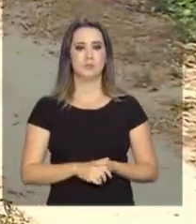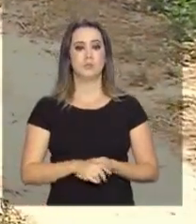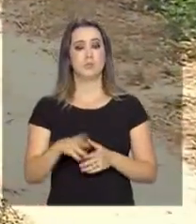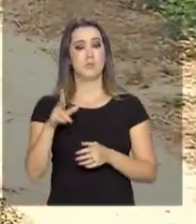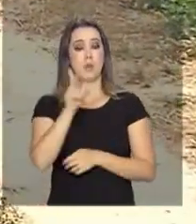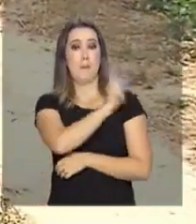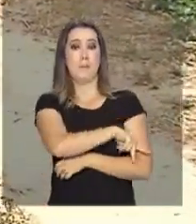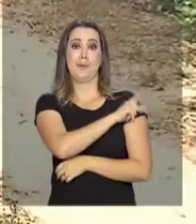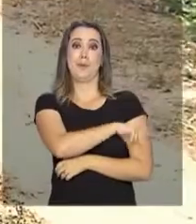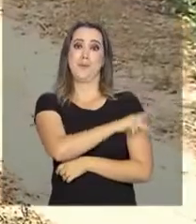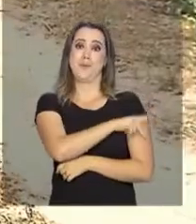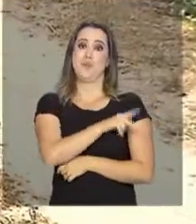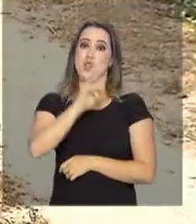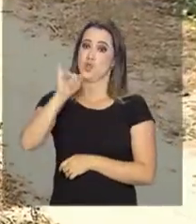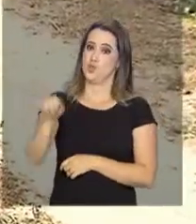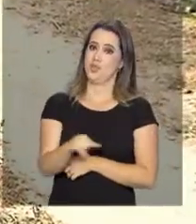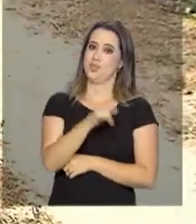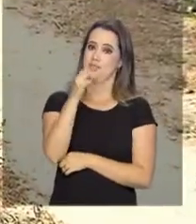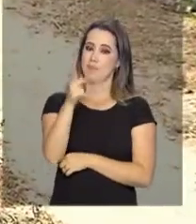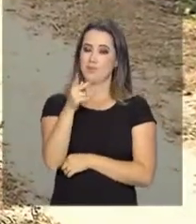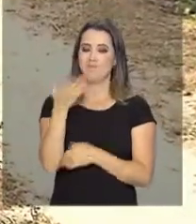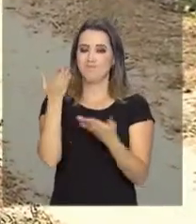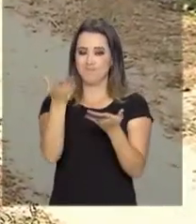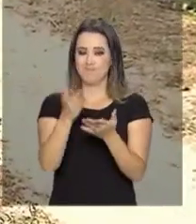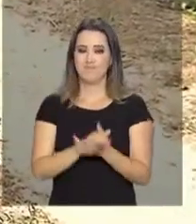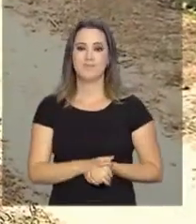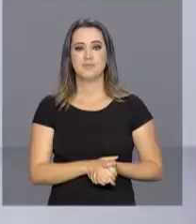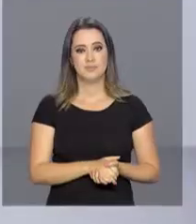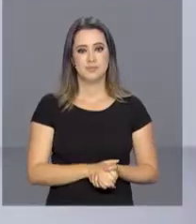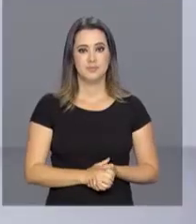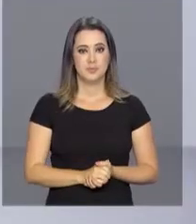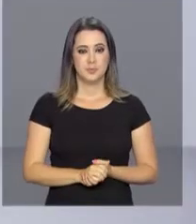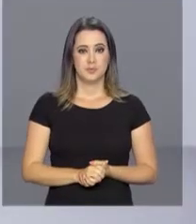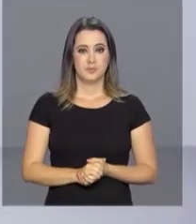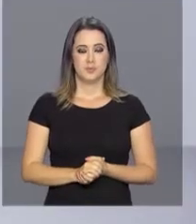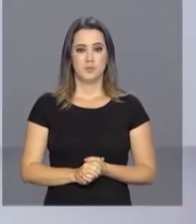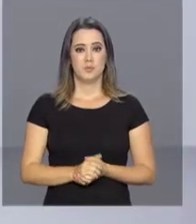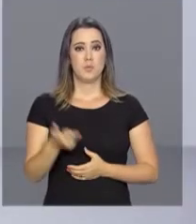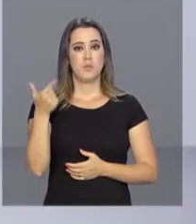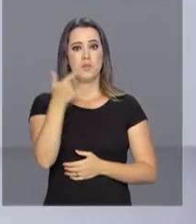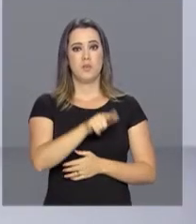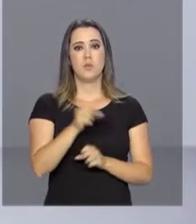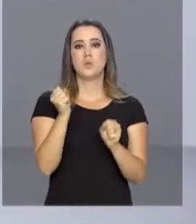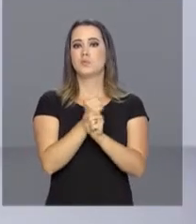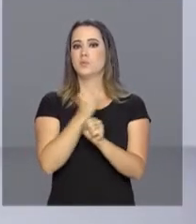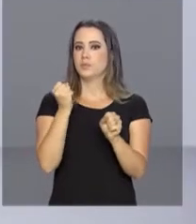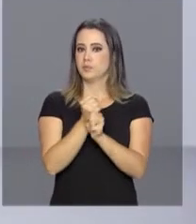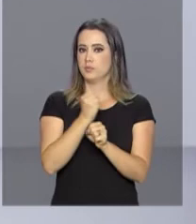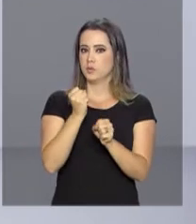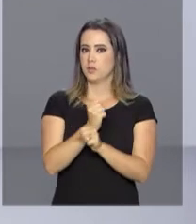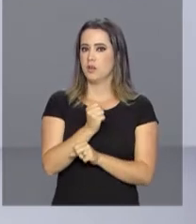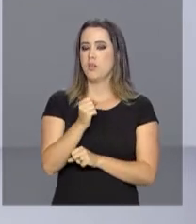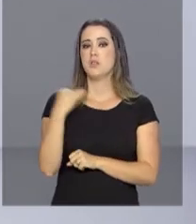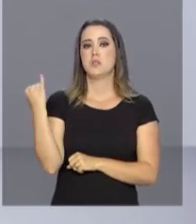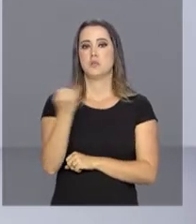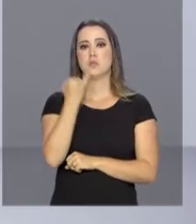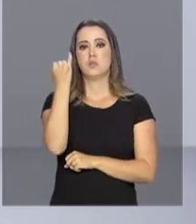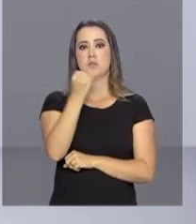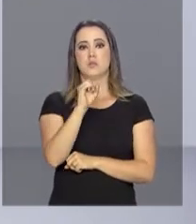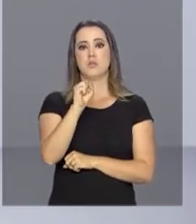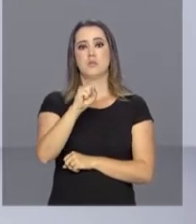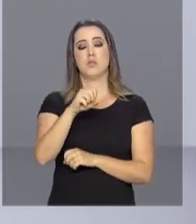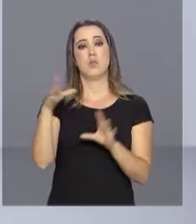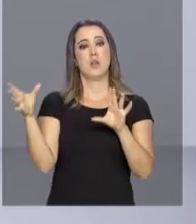De Parnaíba, no Piauí, João Pedro Neto para a TV NBR. E uma outra obra de abastecimento importante